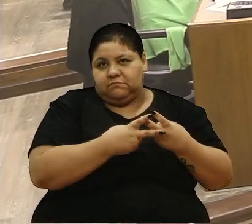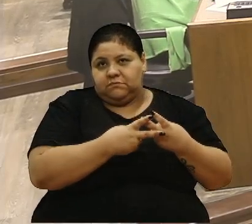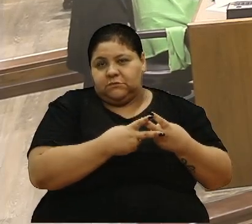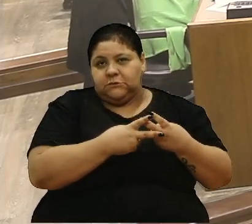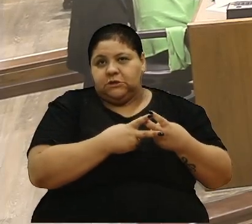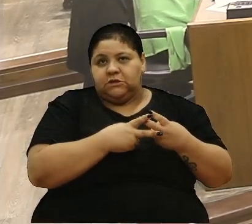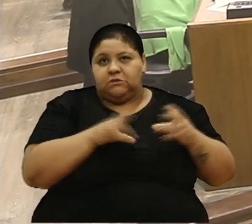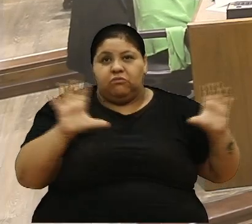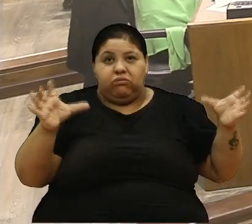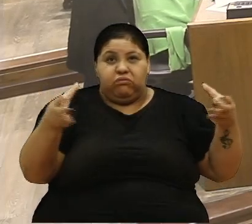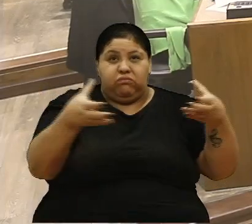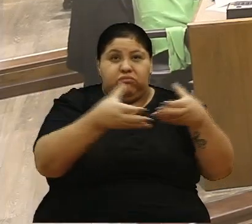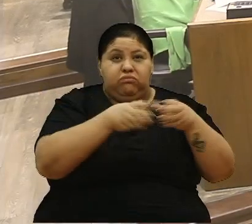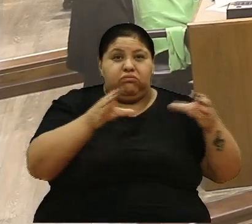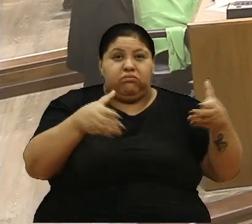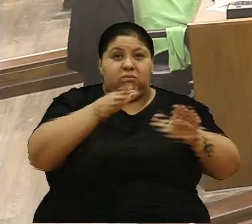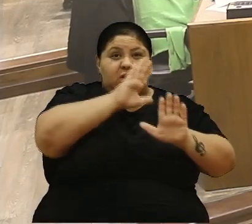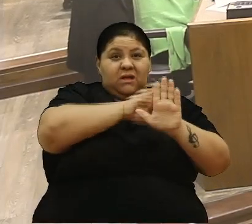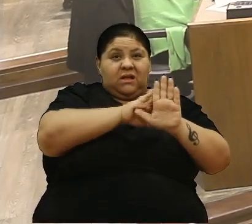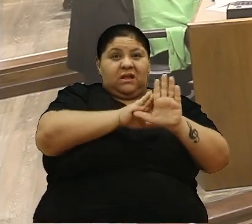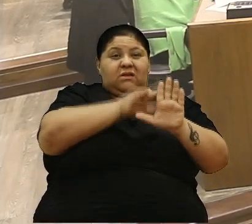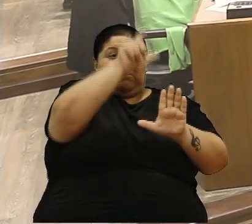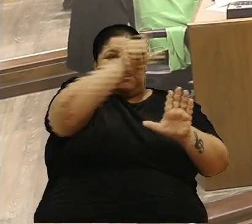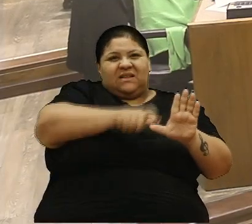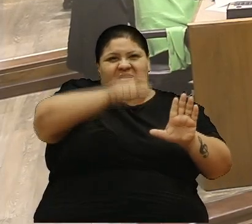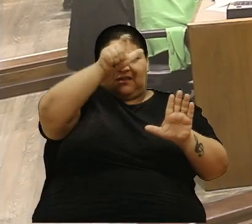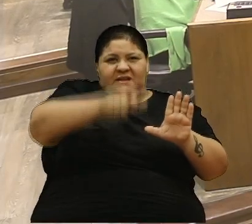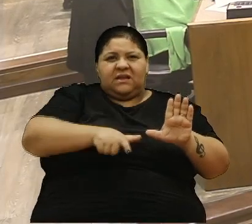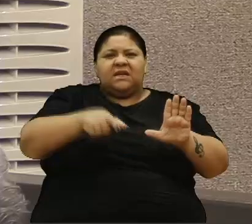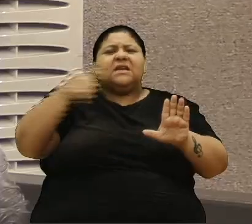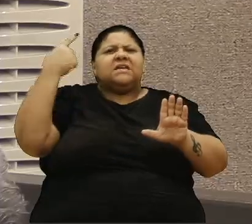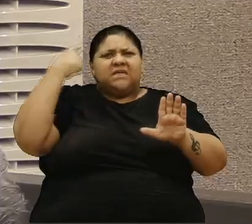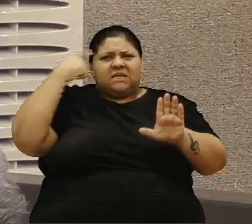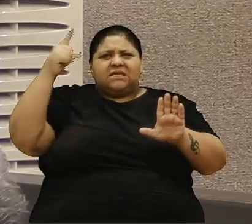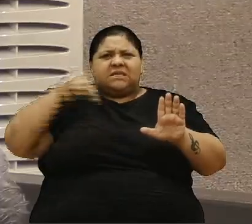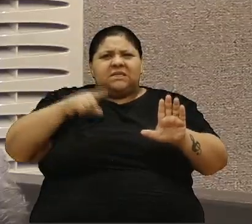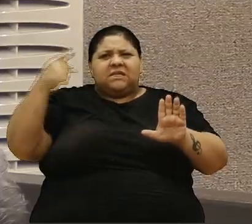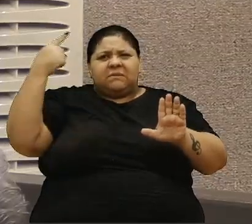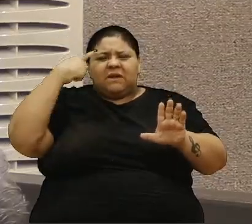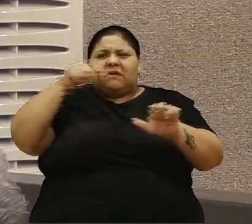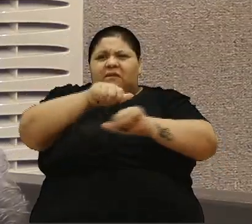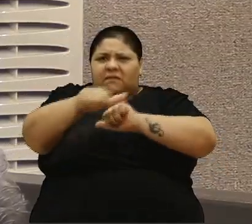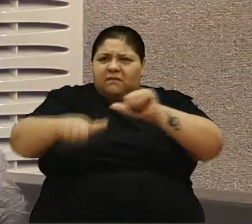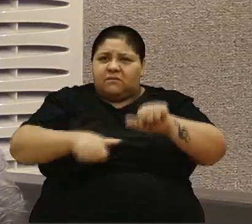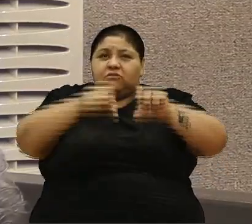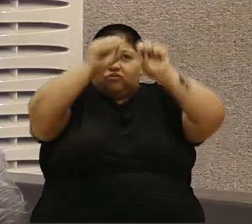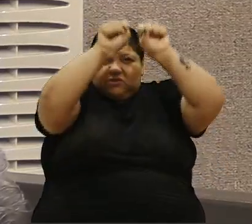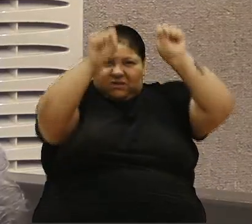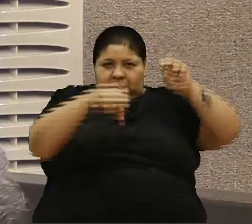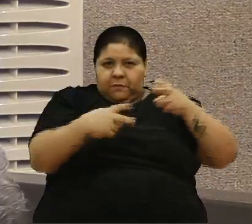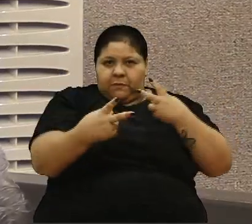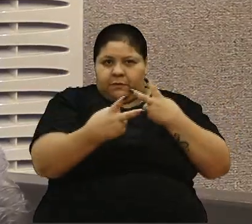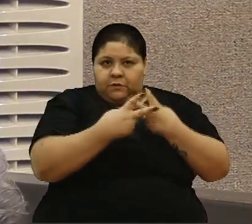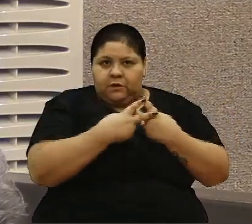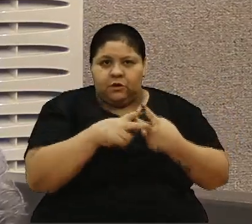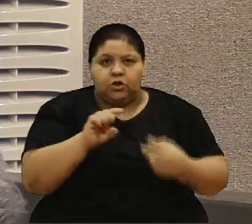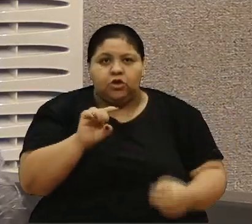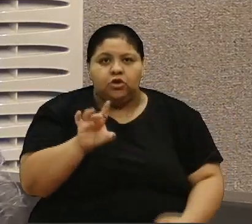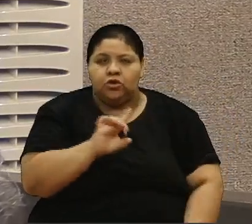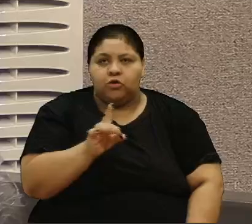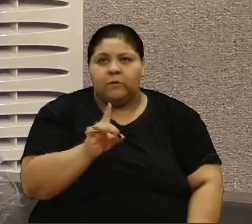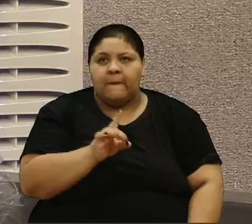das grades, enfim. E eu diria que sim, a gente deve pensar também numa mudança no que diz respeito ao sistema penal. Só que não